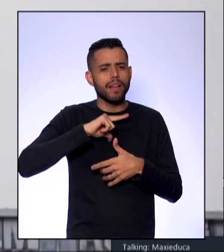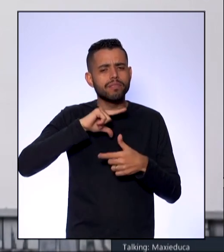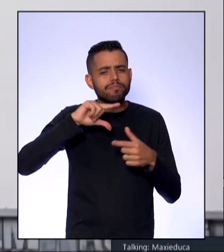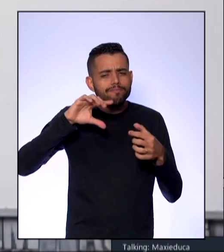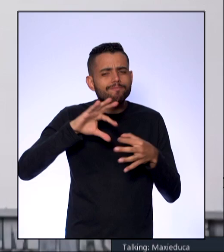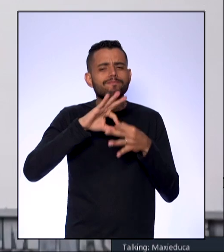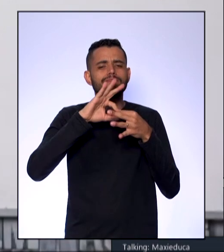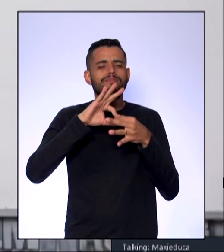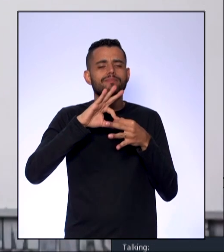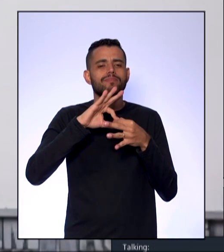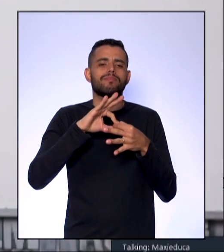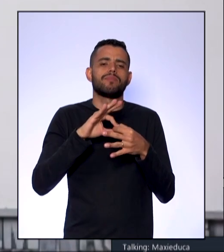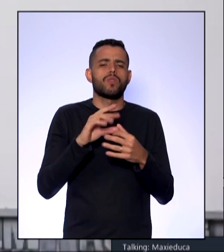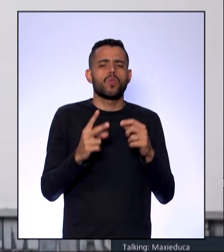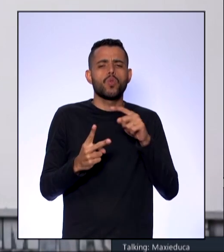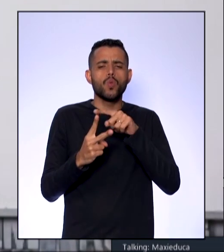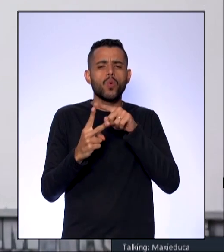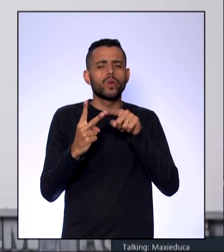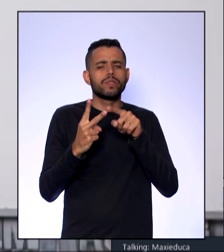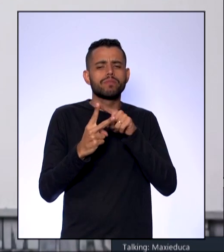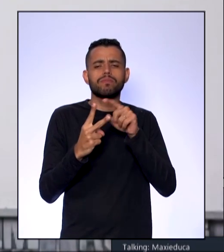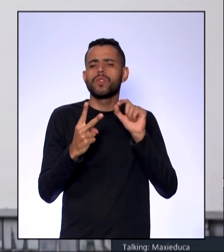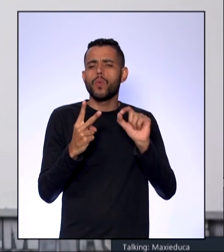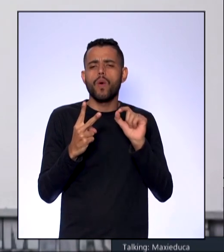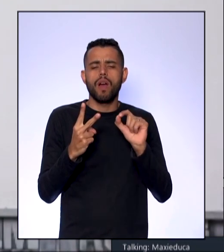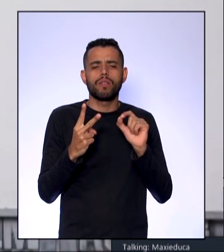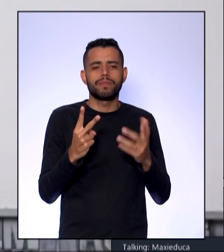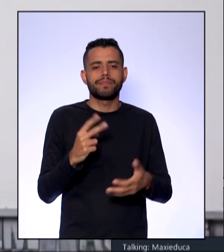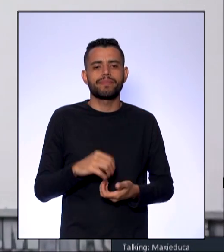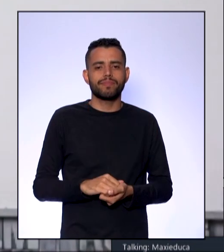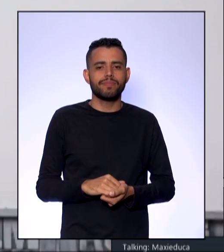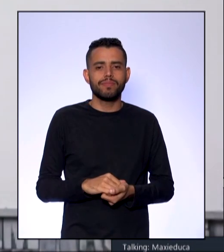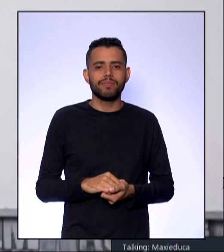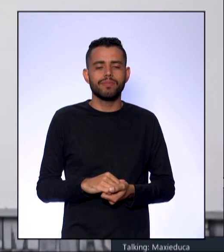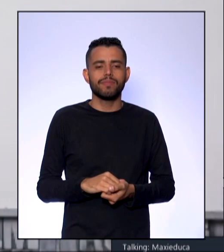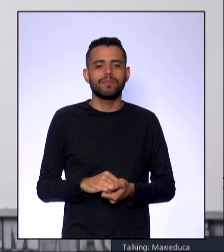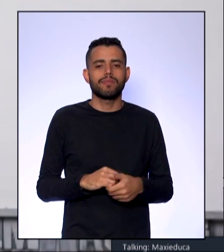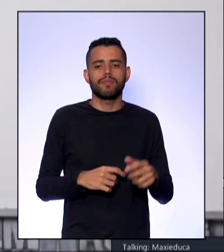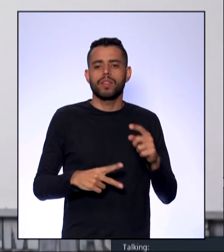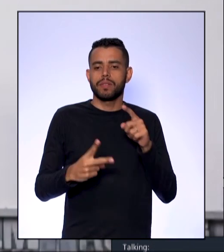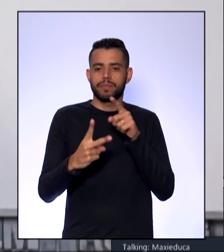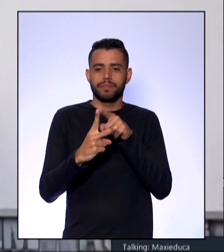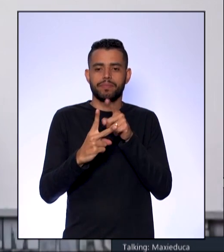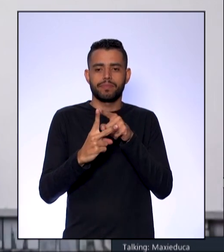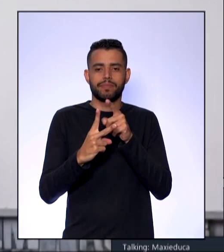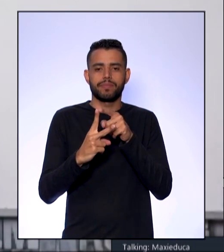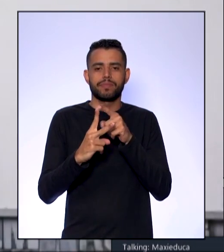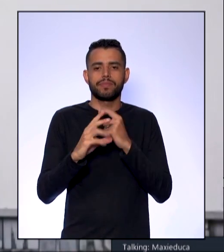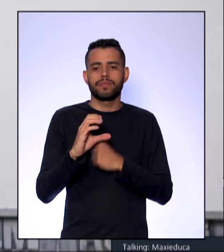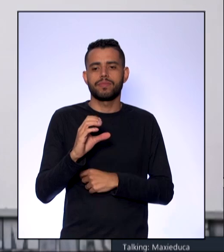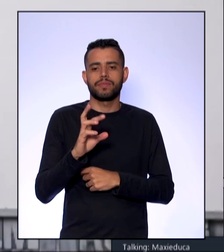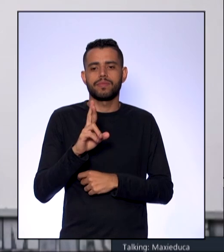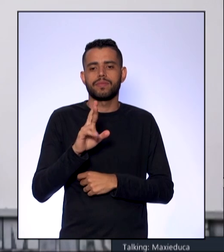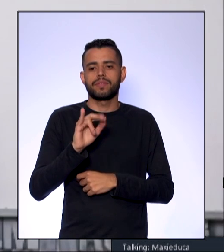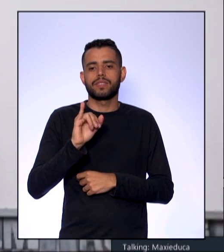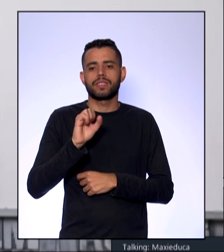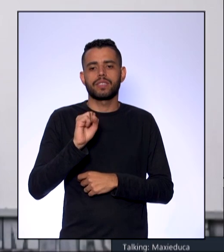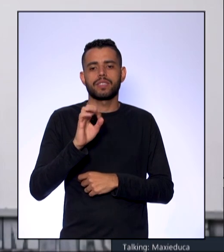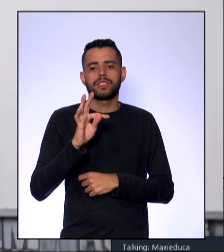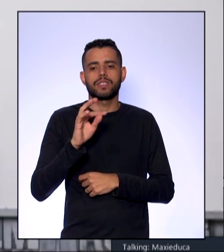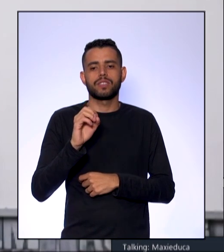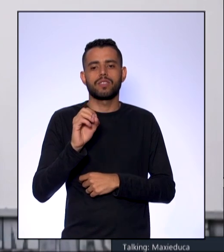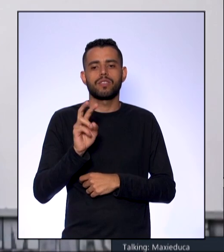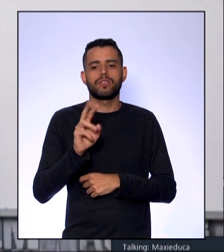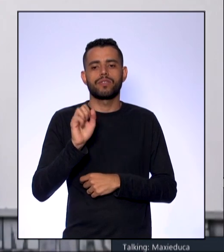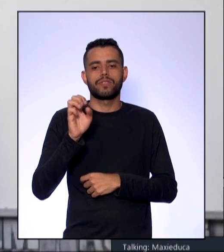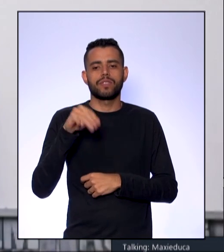dois indivíduos. Quais são eles? Primeiro indivíduo, Cristóvão